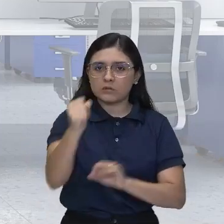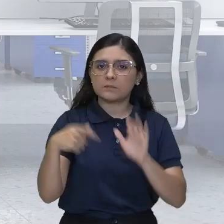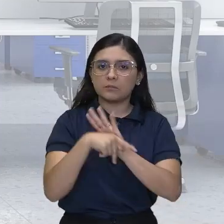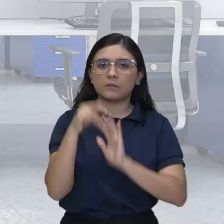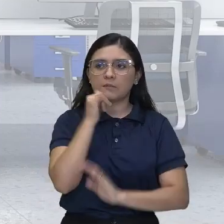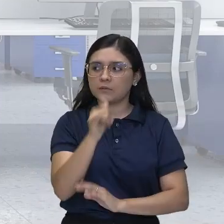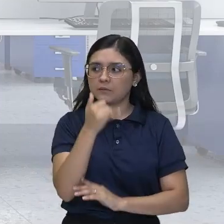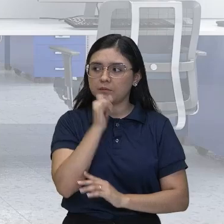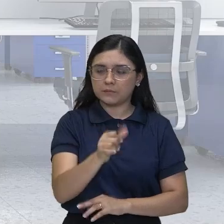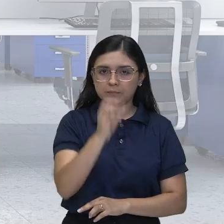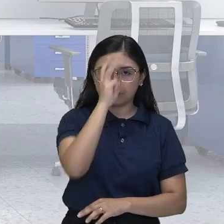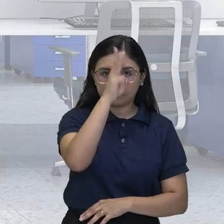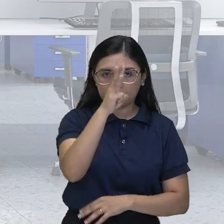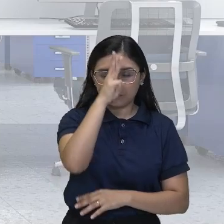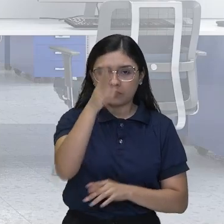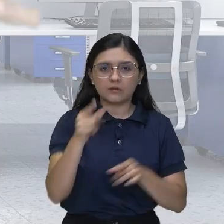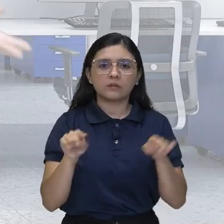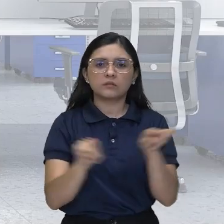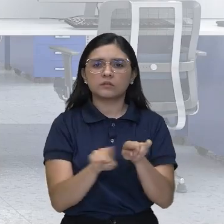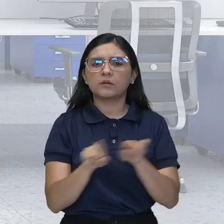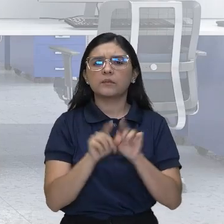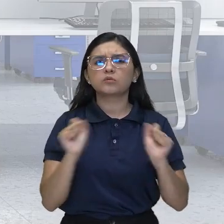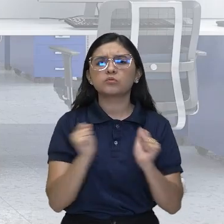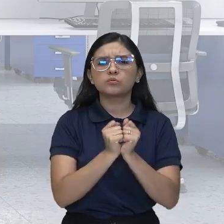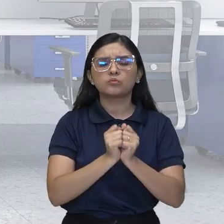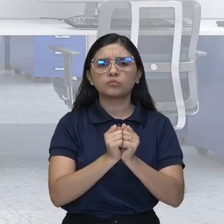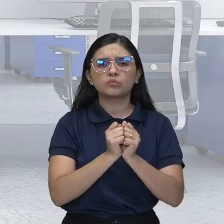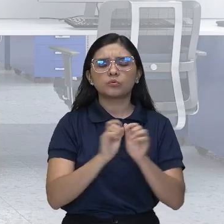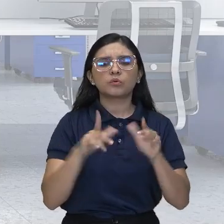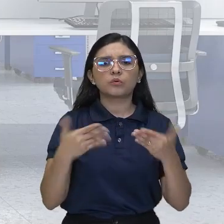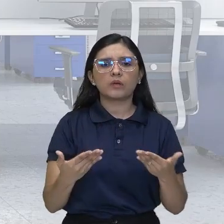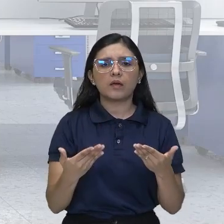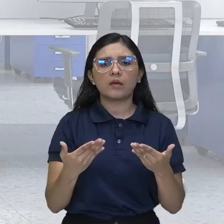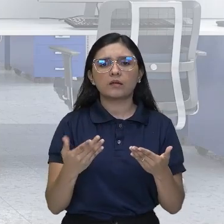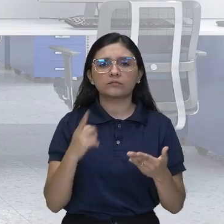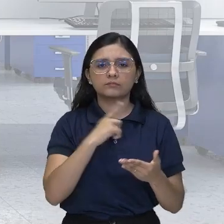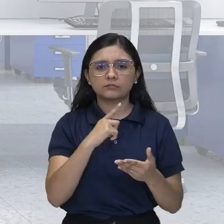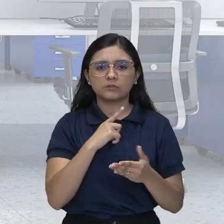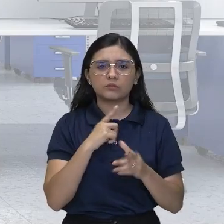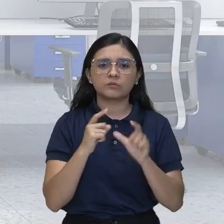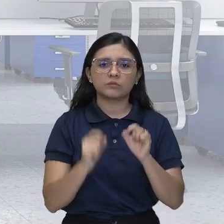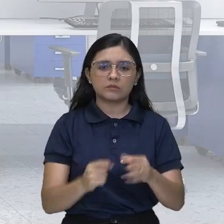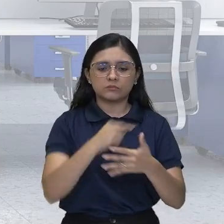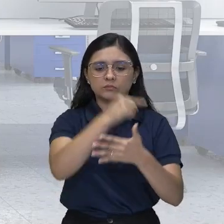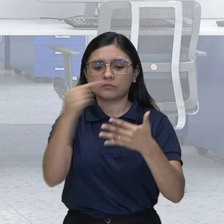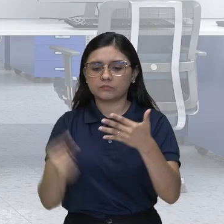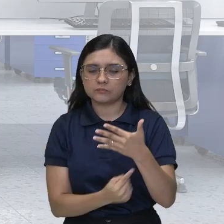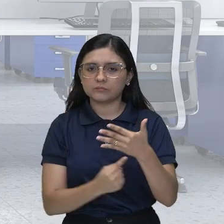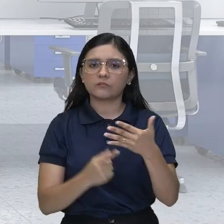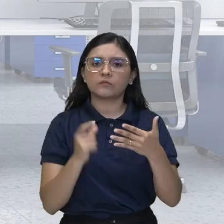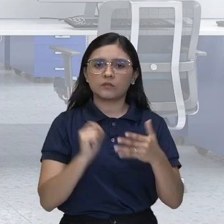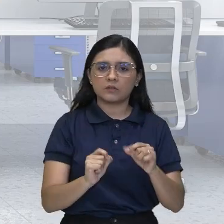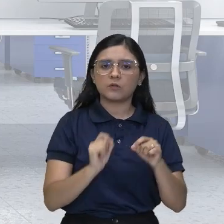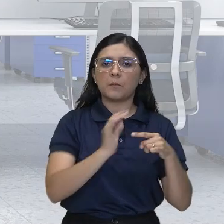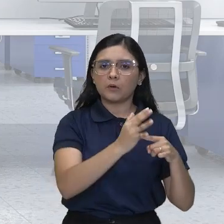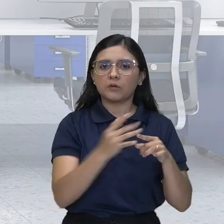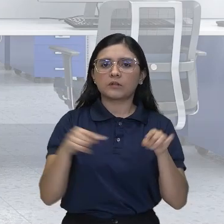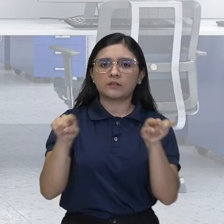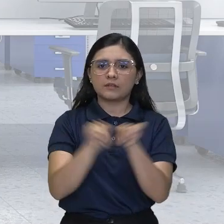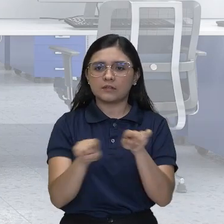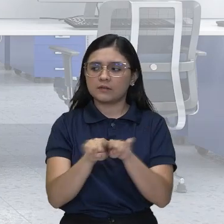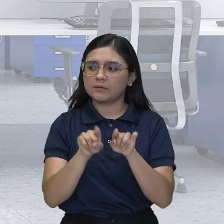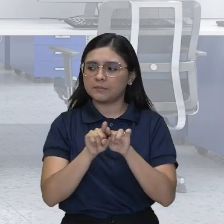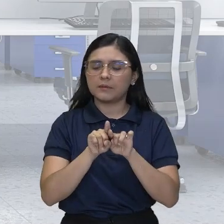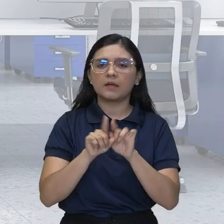que juntos sustentam todos os dispositivos, desde os motores até os